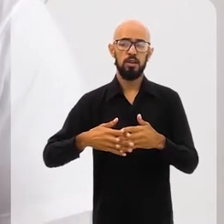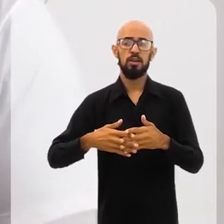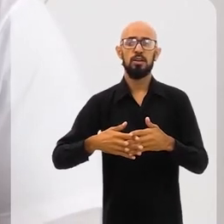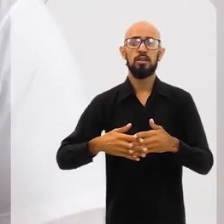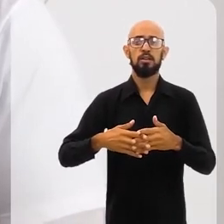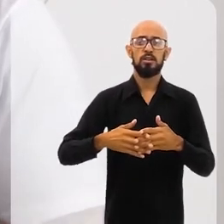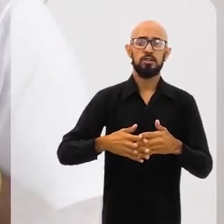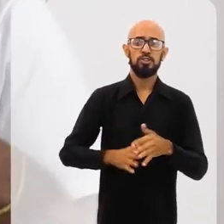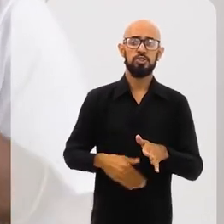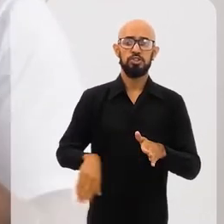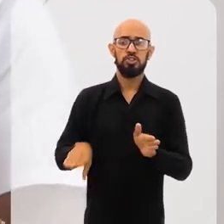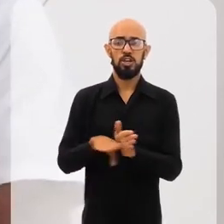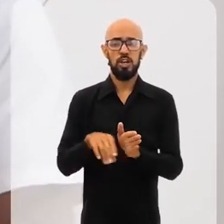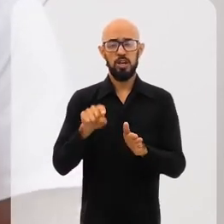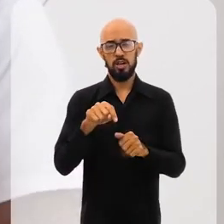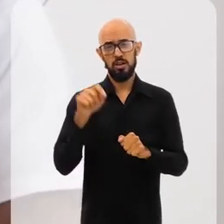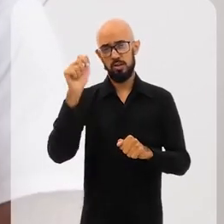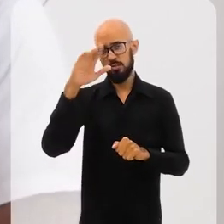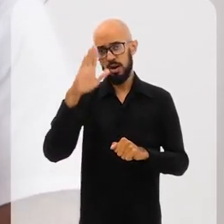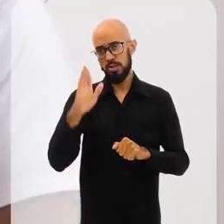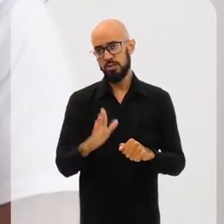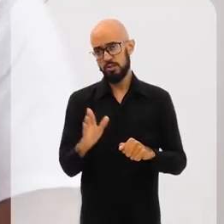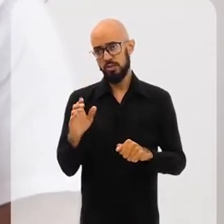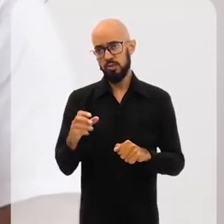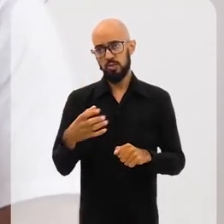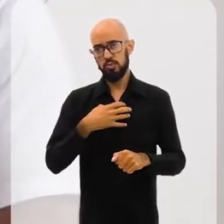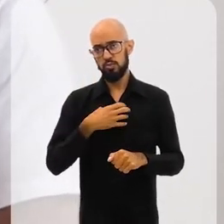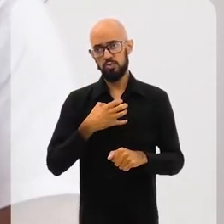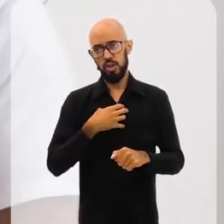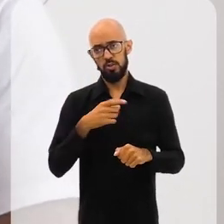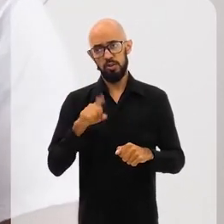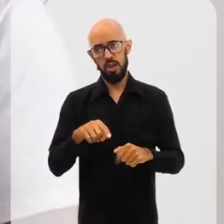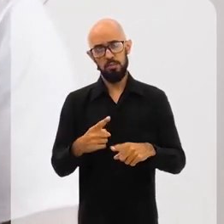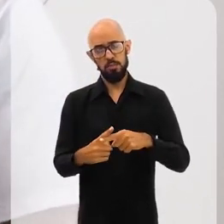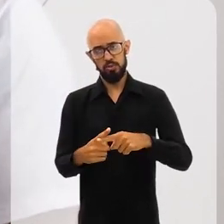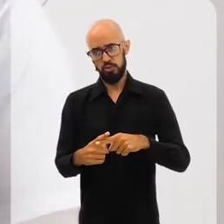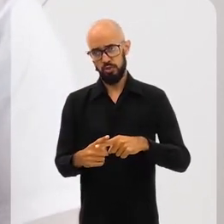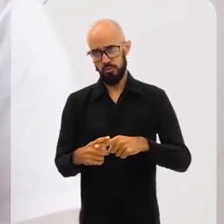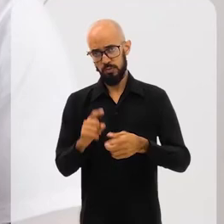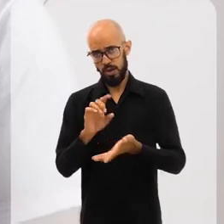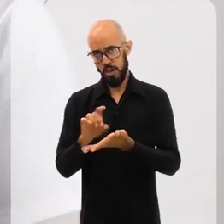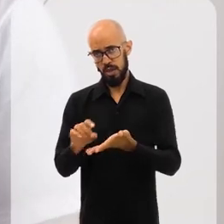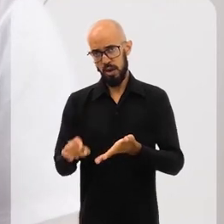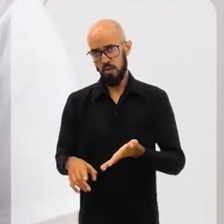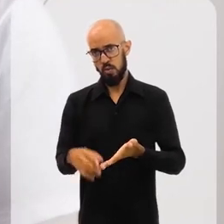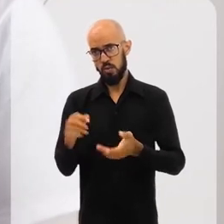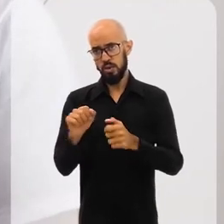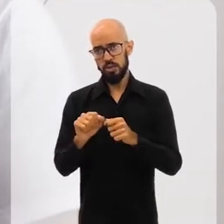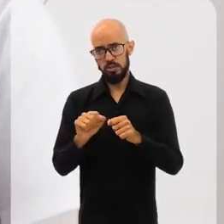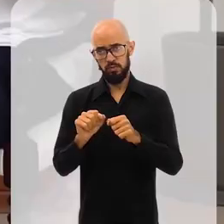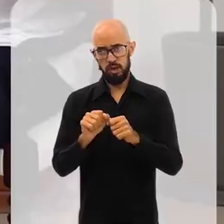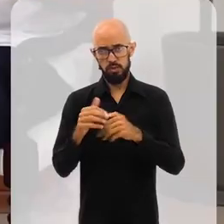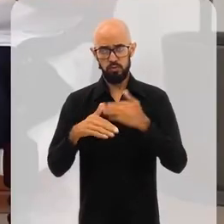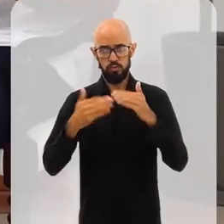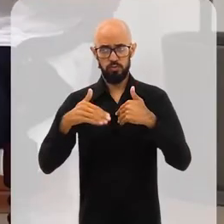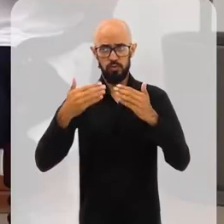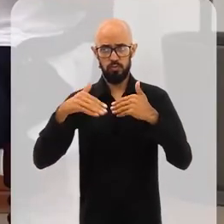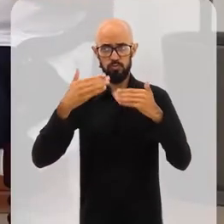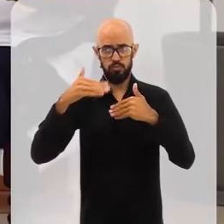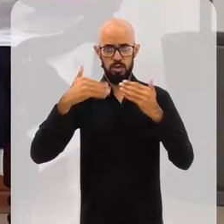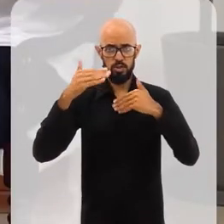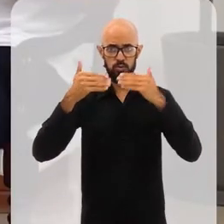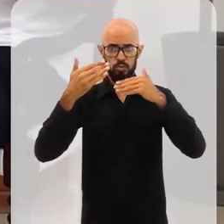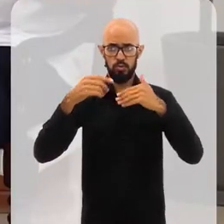né, perceber, chegue aos brasileiros de uma forma com que vá ser algo positivo para eles, que vá levá-los a